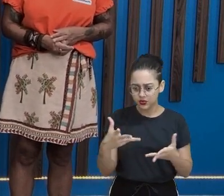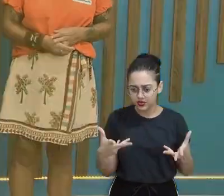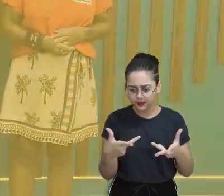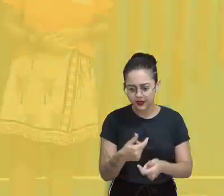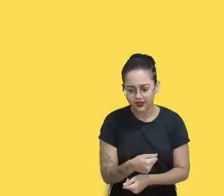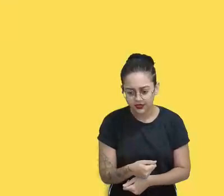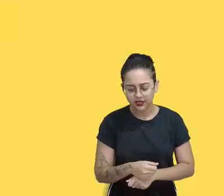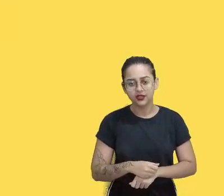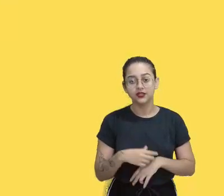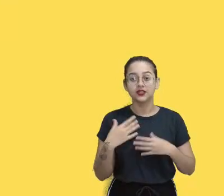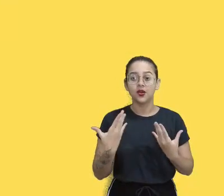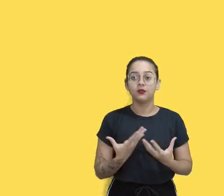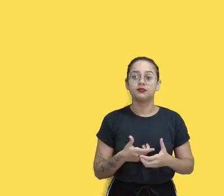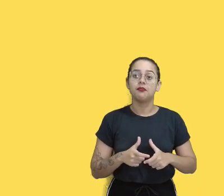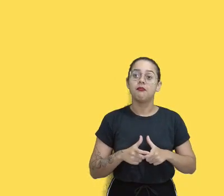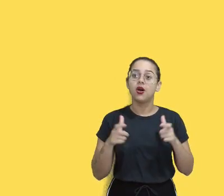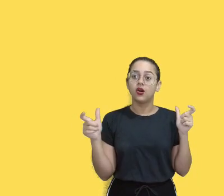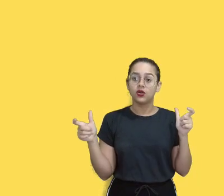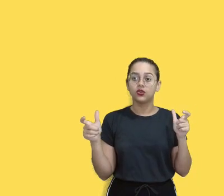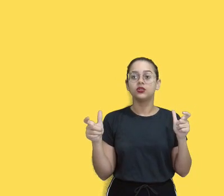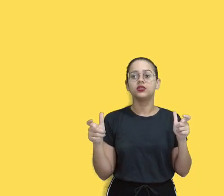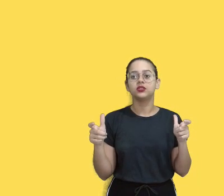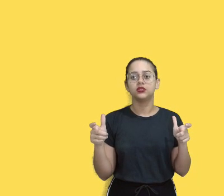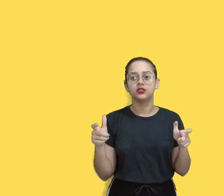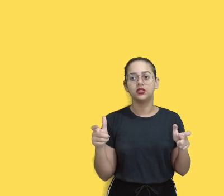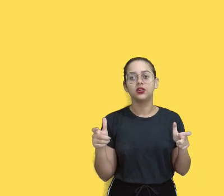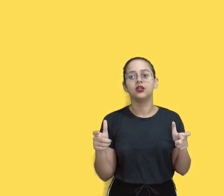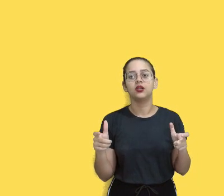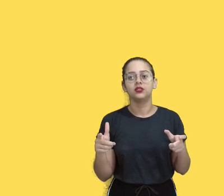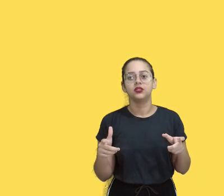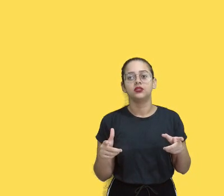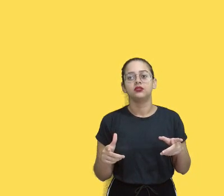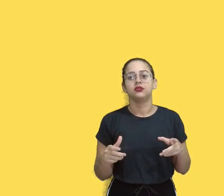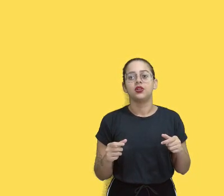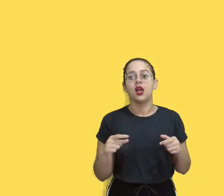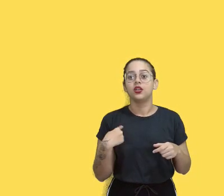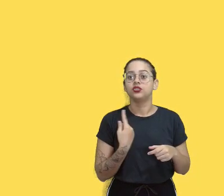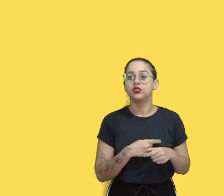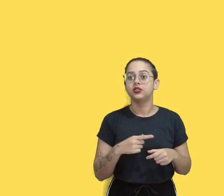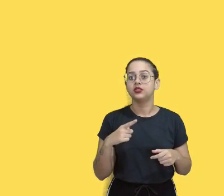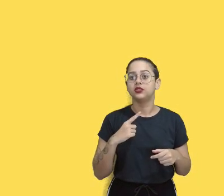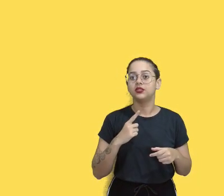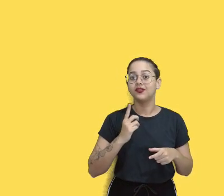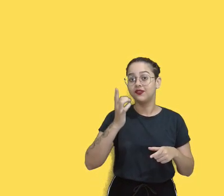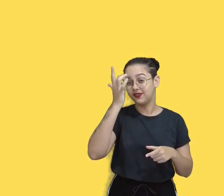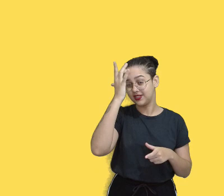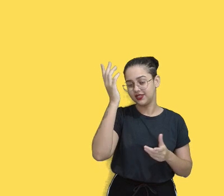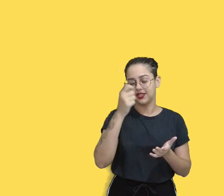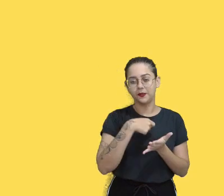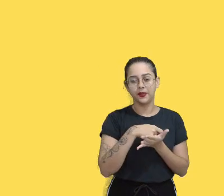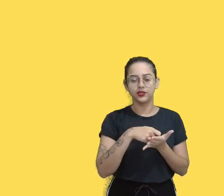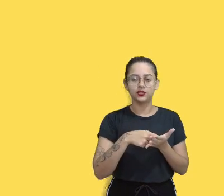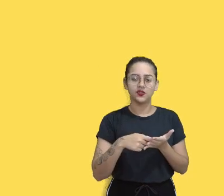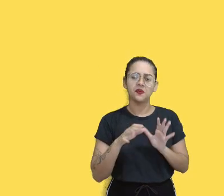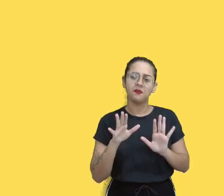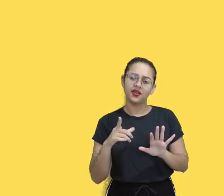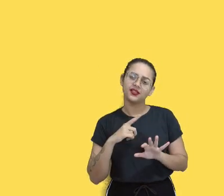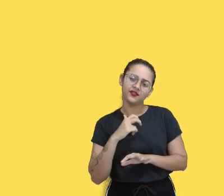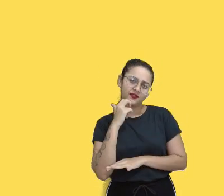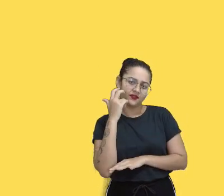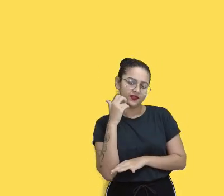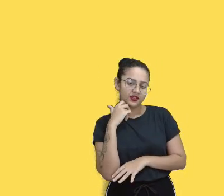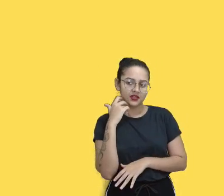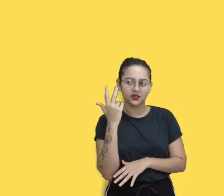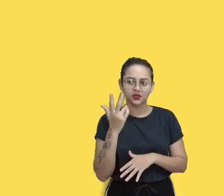habilidades? Né? Muitas vezes a gente tem aí, a gente tem, sei lá, facilidade para escrever, mas a gente tem vergonha de